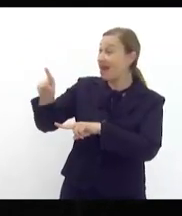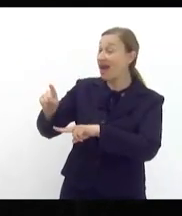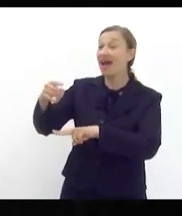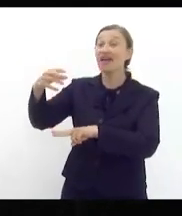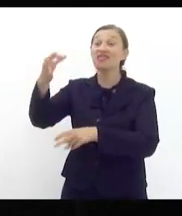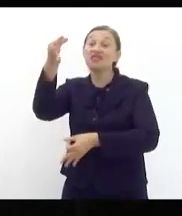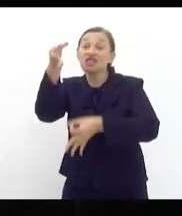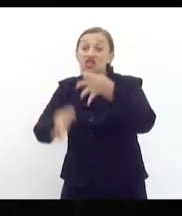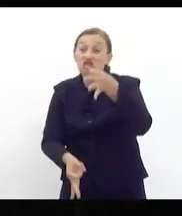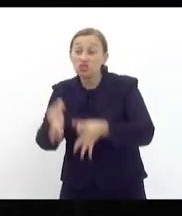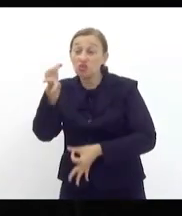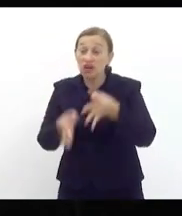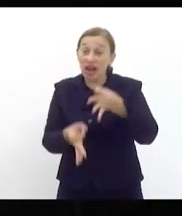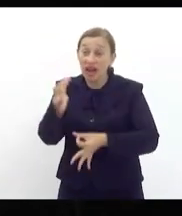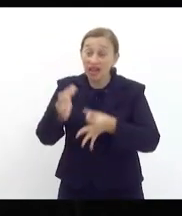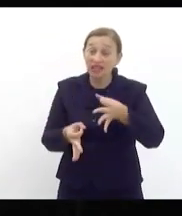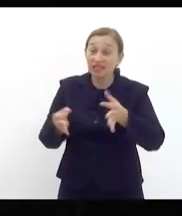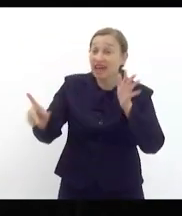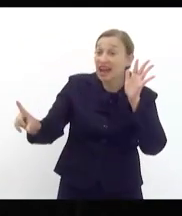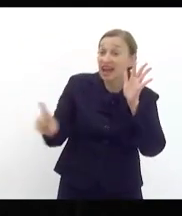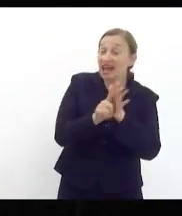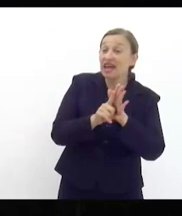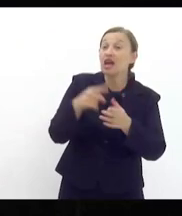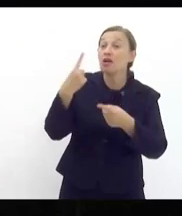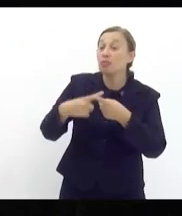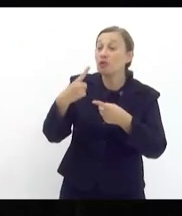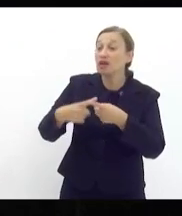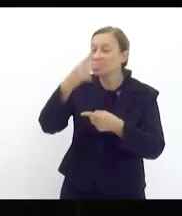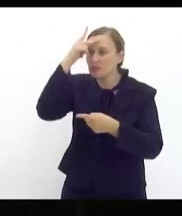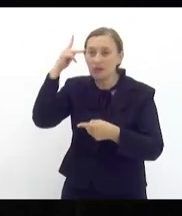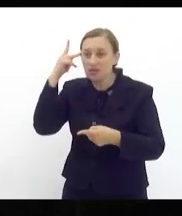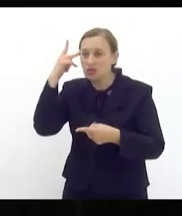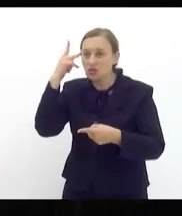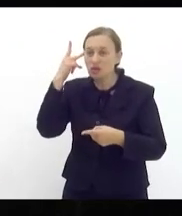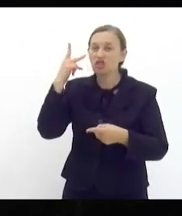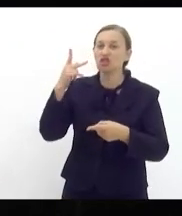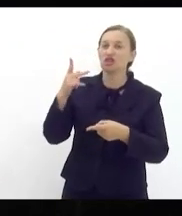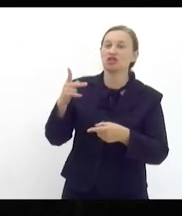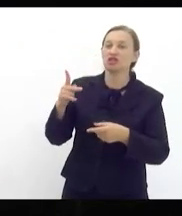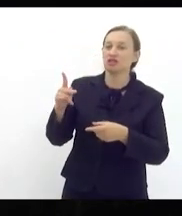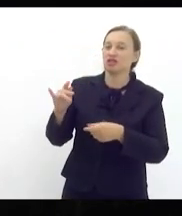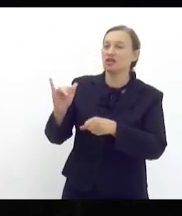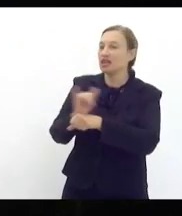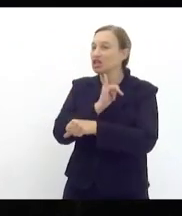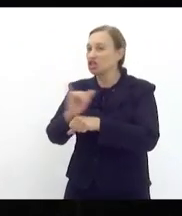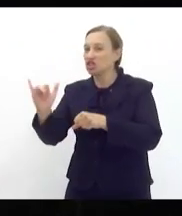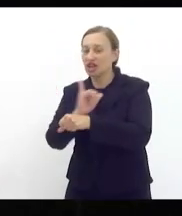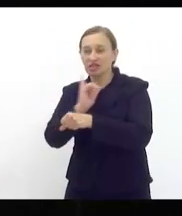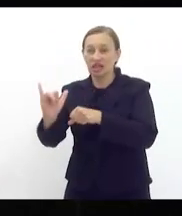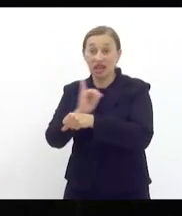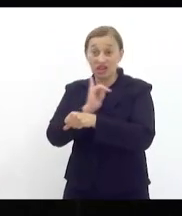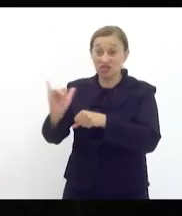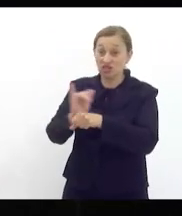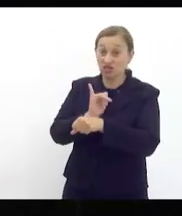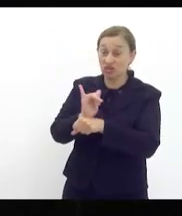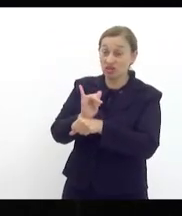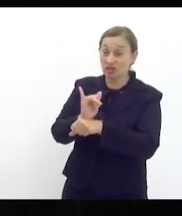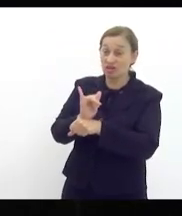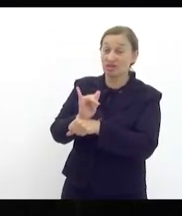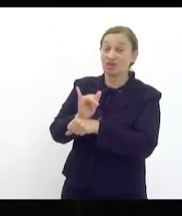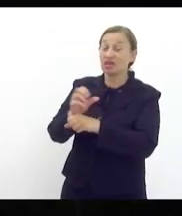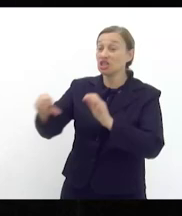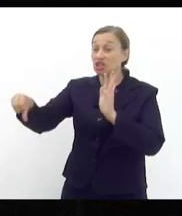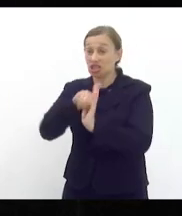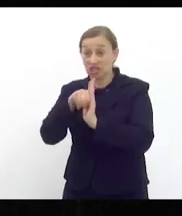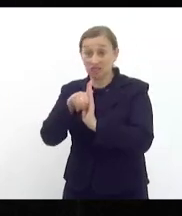julgada nos rigores da lei porque são golpistas golpistas aliás golpistas mal sucedidos